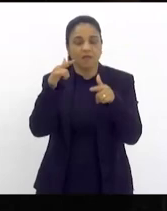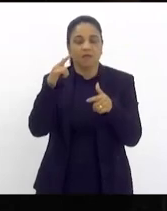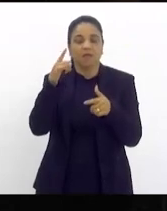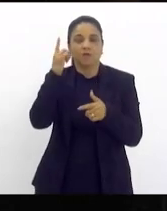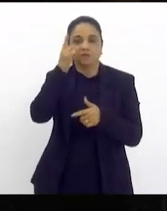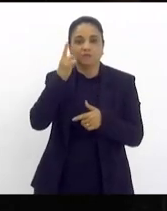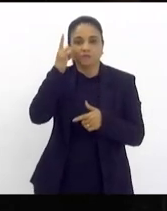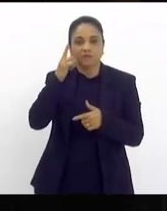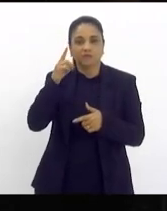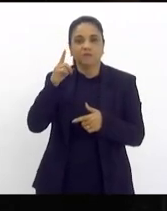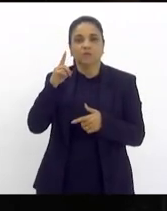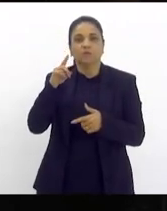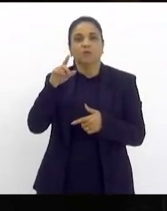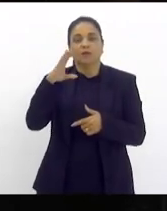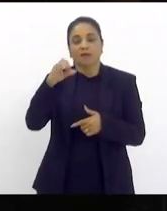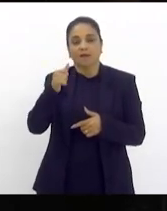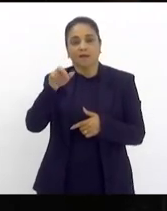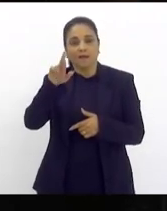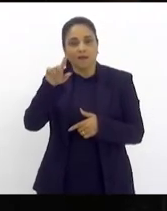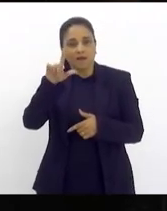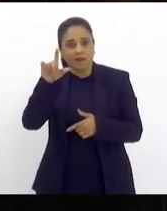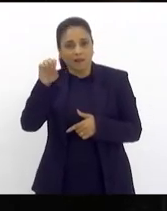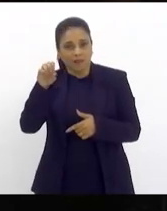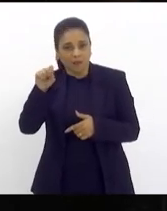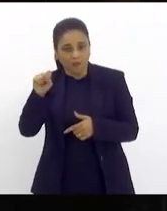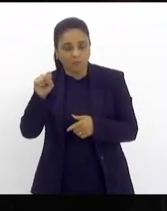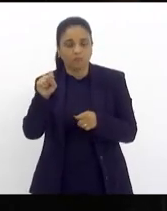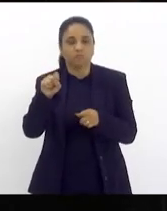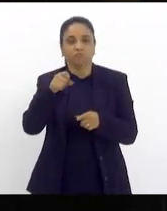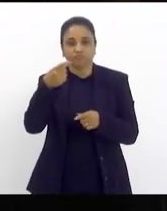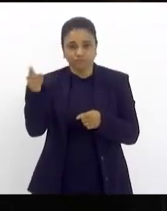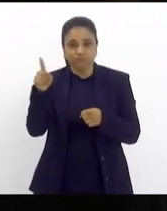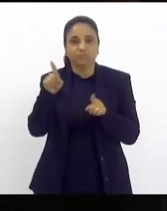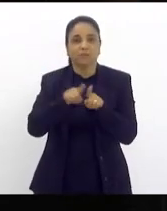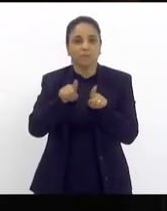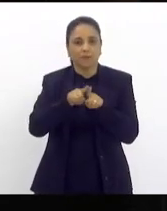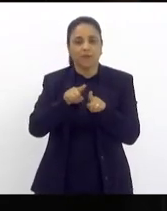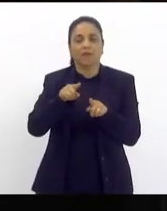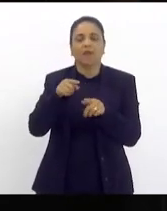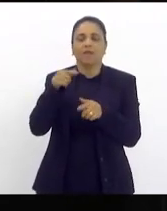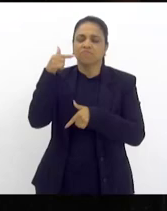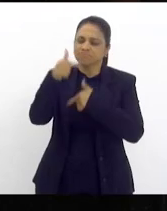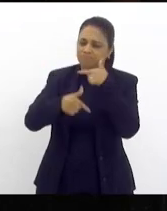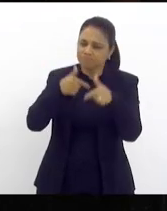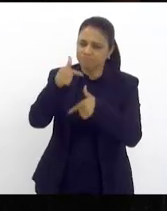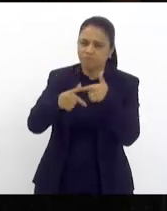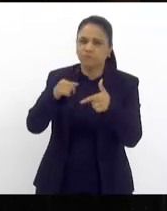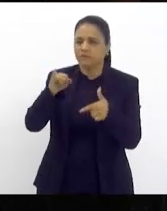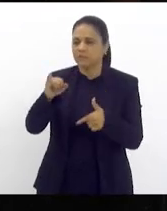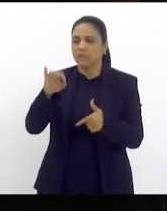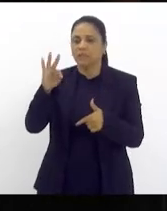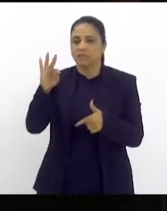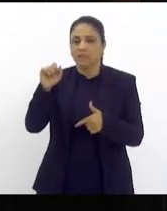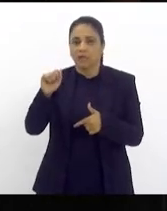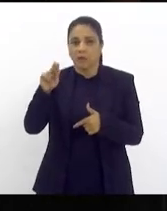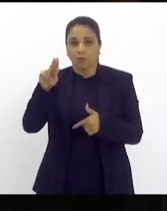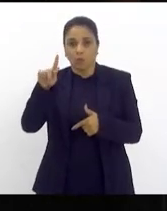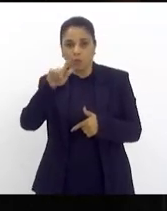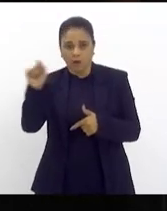o vereador Alex, nosso secretário Carlão, que foram pessoas que em Itaguaí foram incansáveis em ajudar nessa